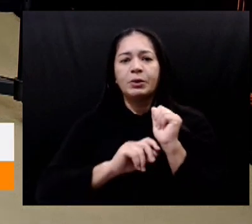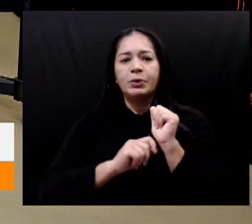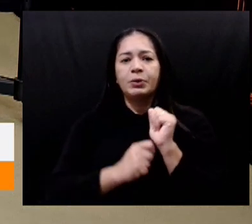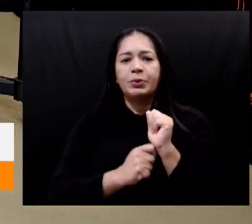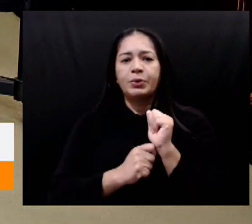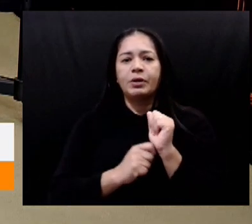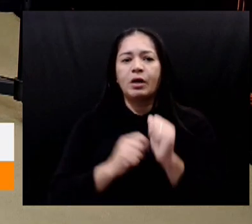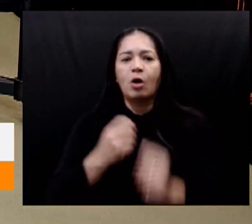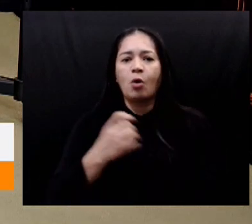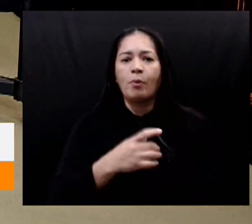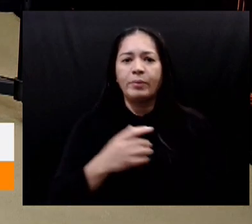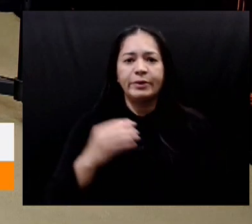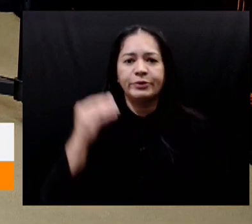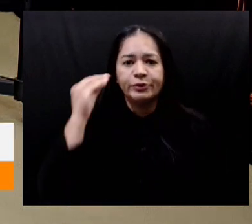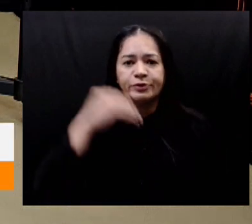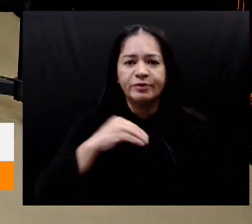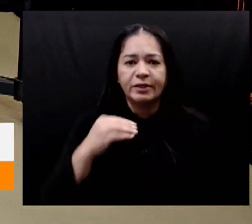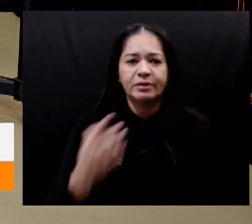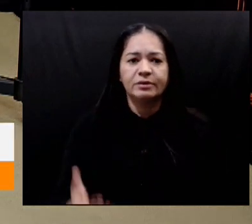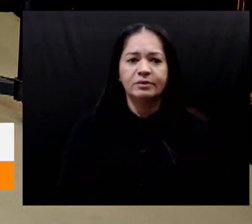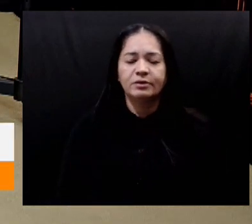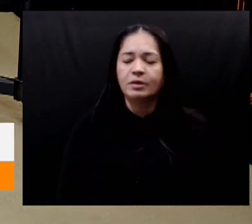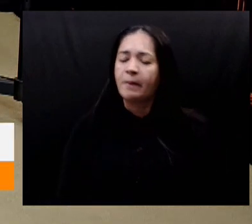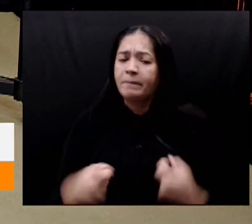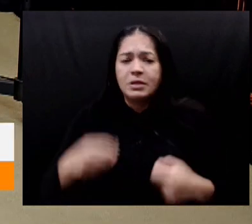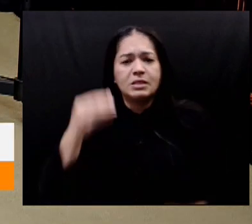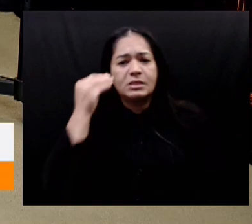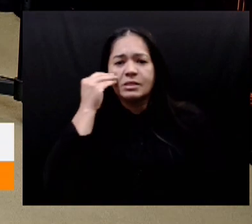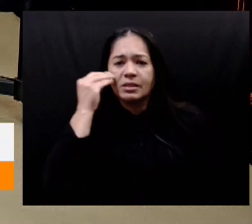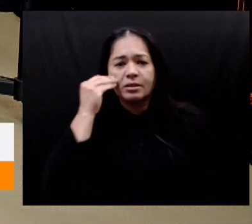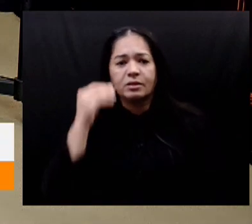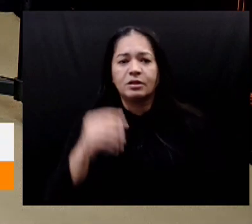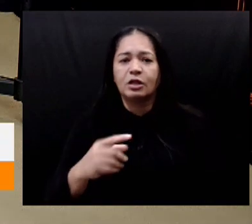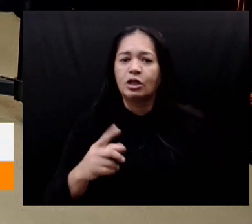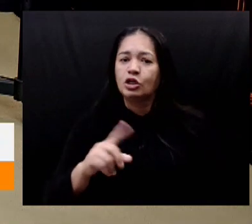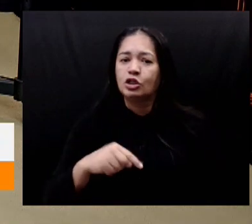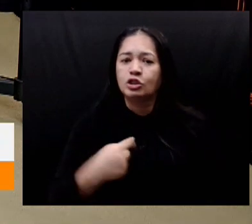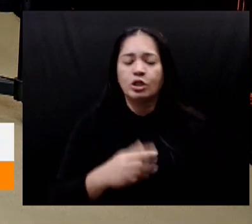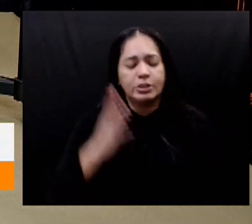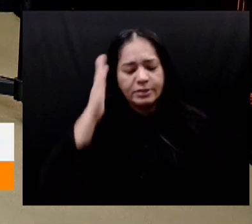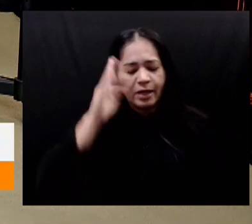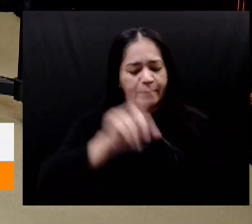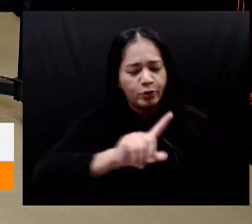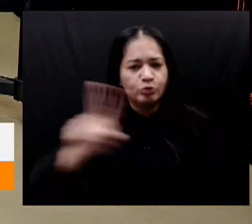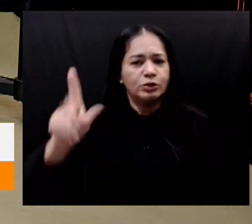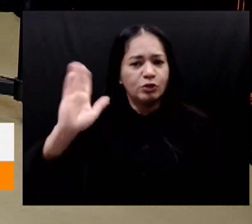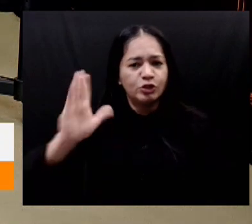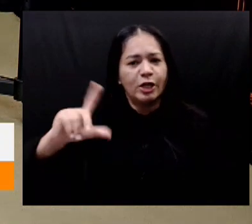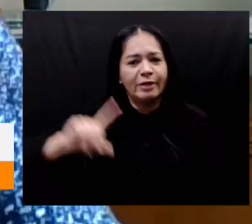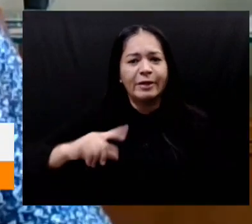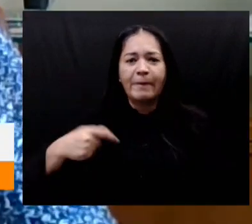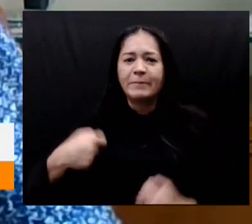que a gente vai saber se dá certo. O não a gente já tem, a gente precisa ir atrás do sim, não é, Arlete?